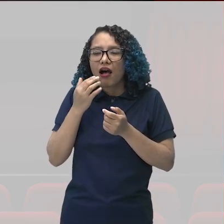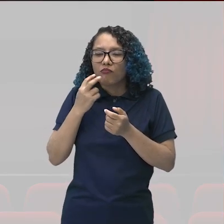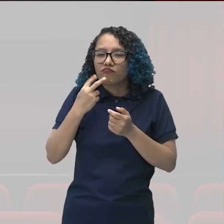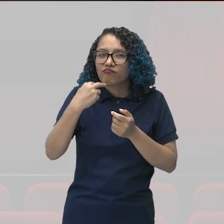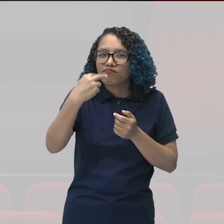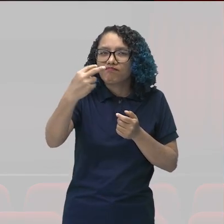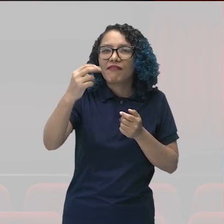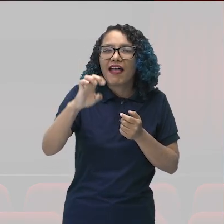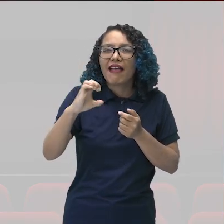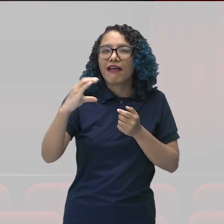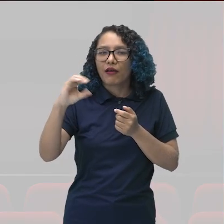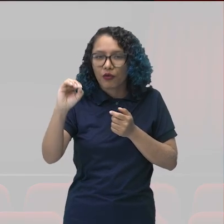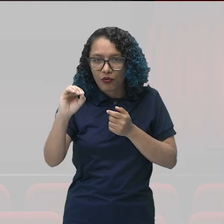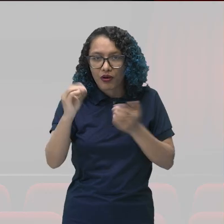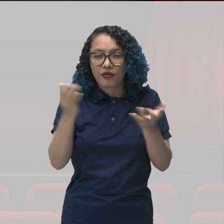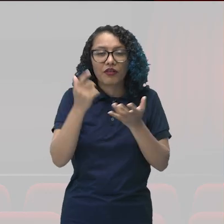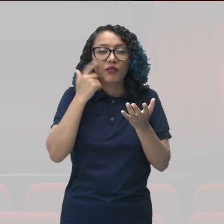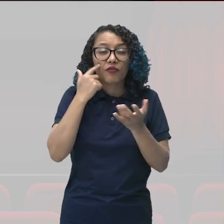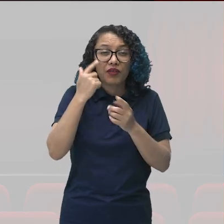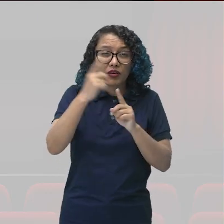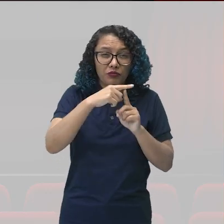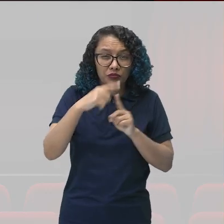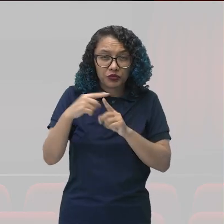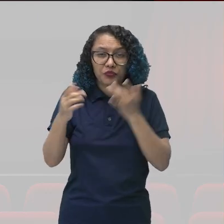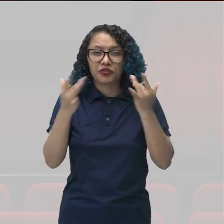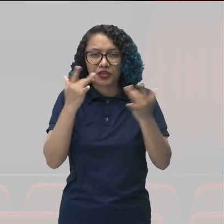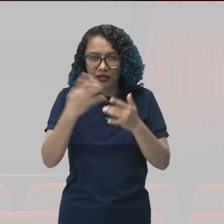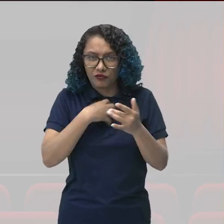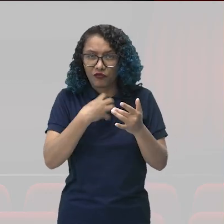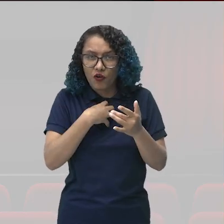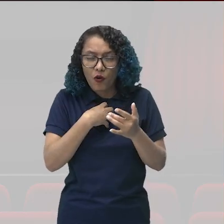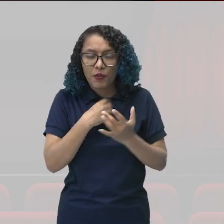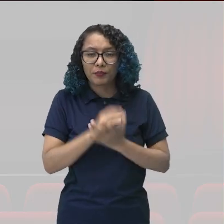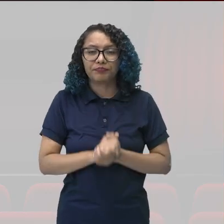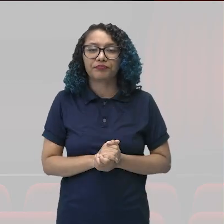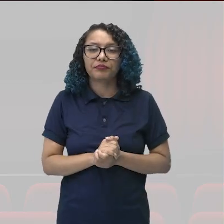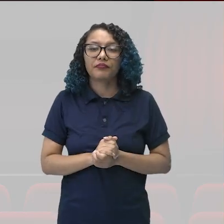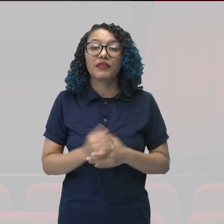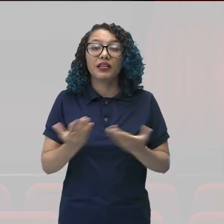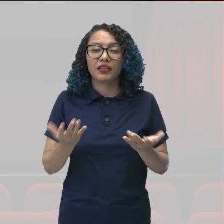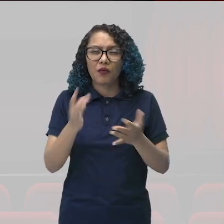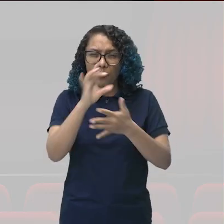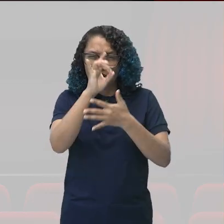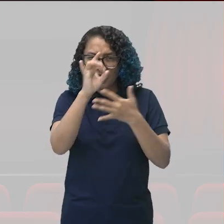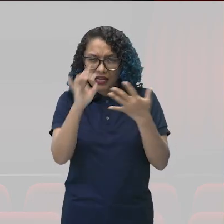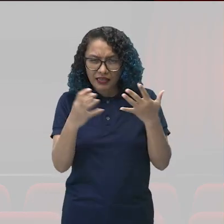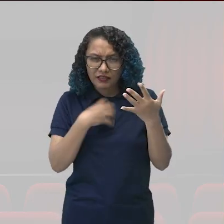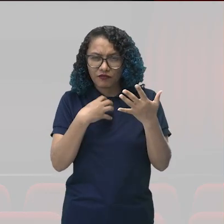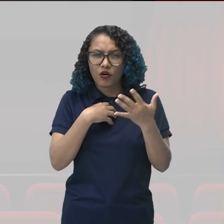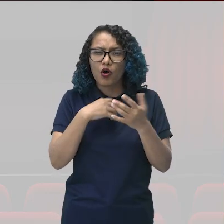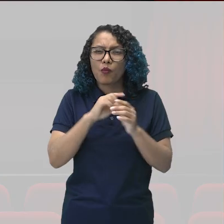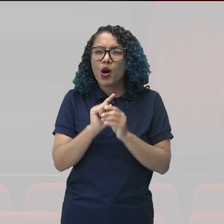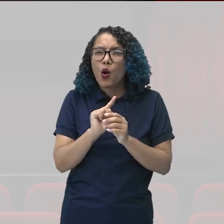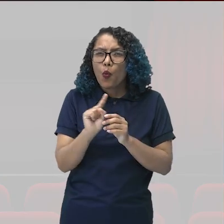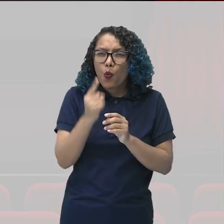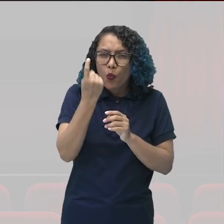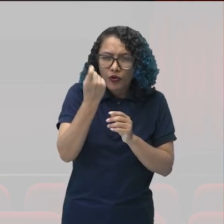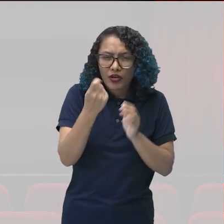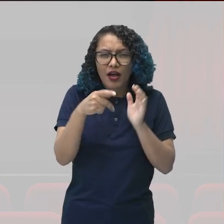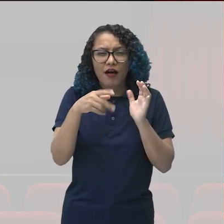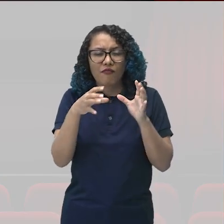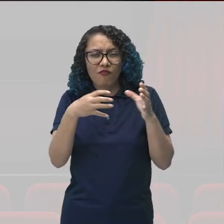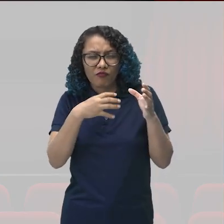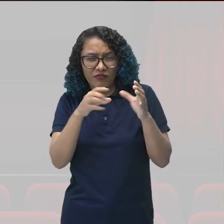formas de teatro. Cada forma teatral traz um conjunto único de técnicas, estilos